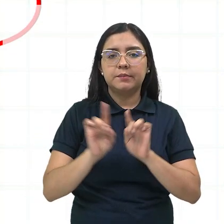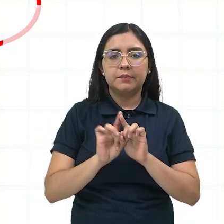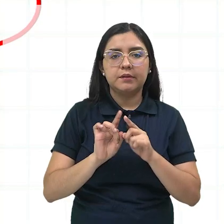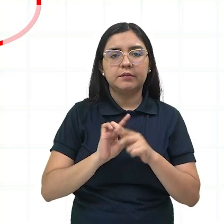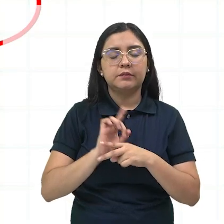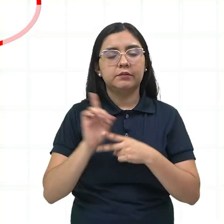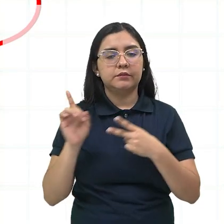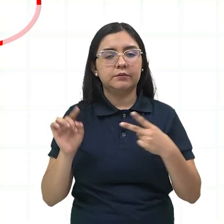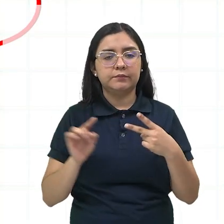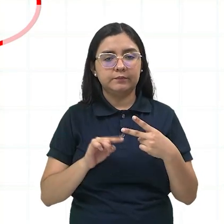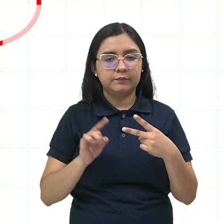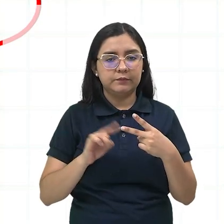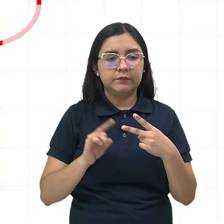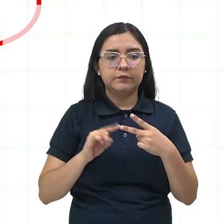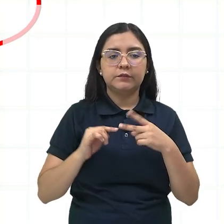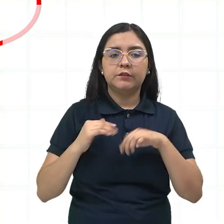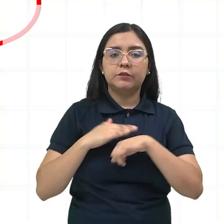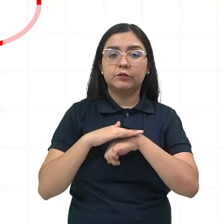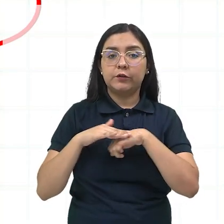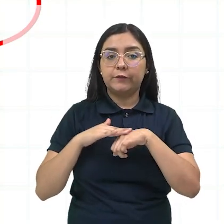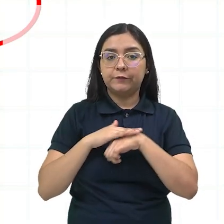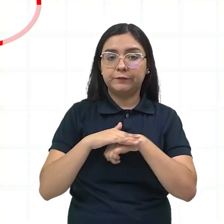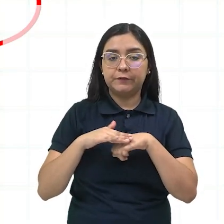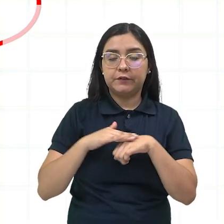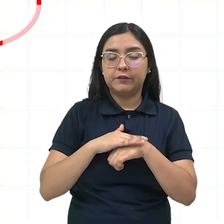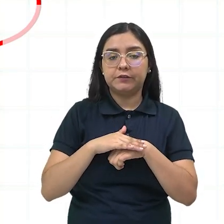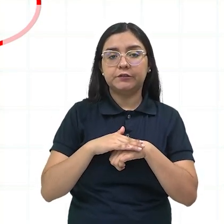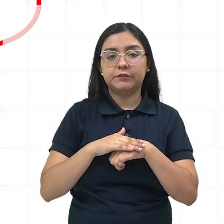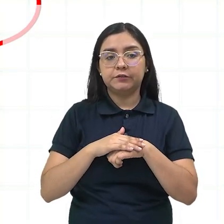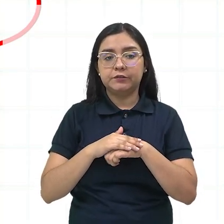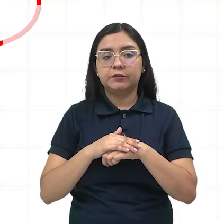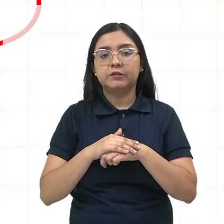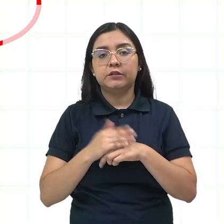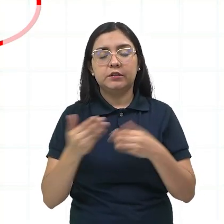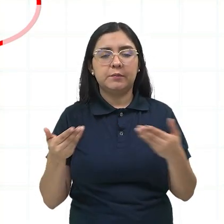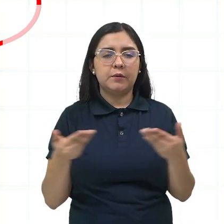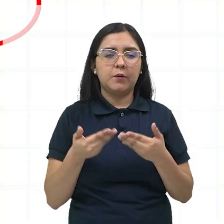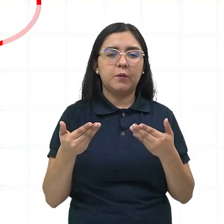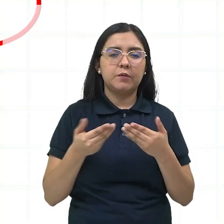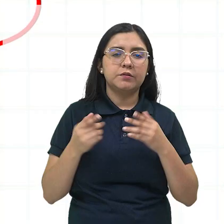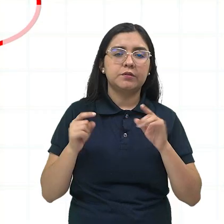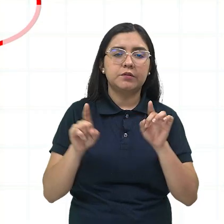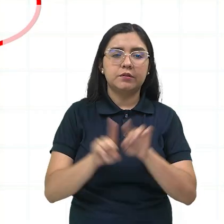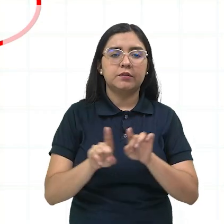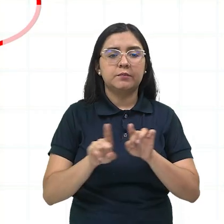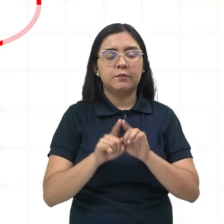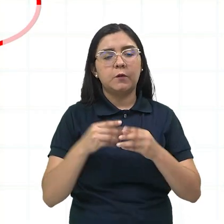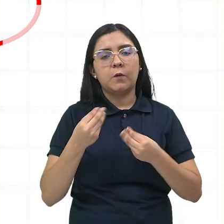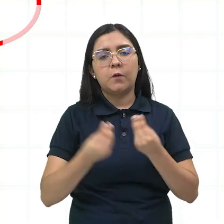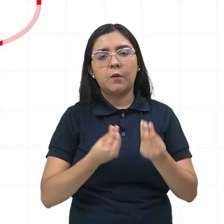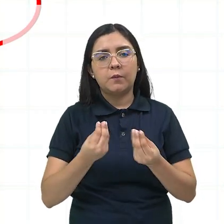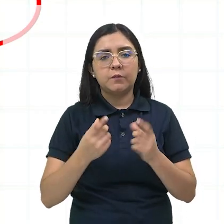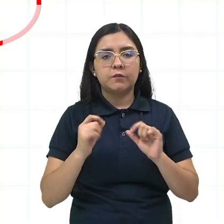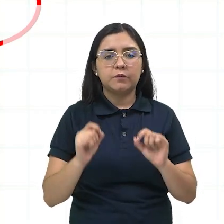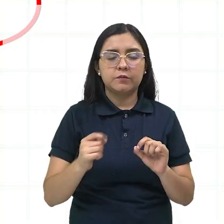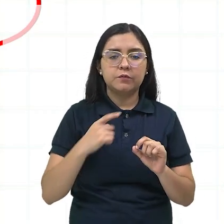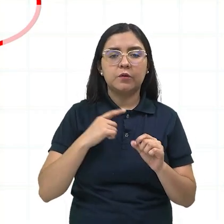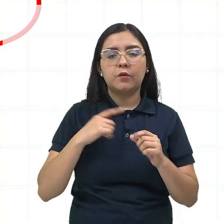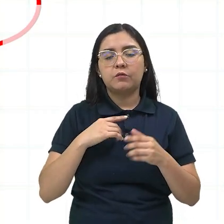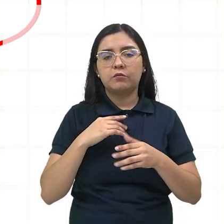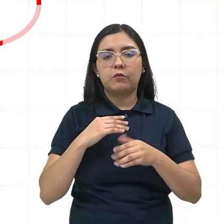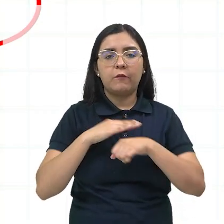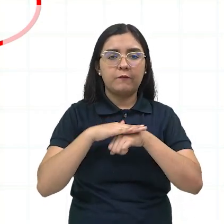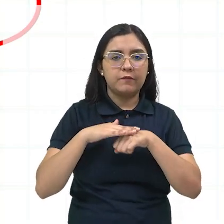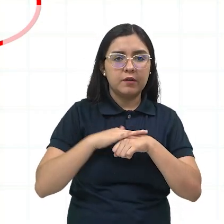forma nas conversas, hoje em dia nas formas de conversar tanto